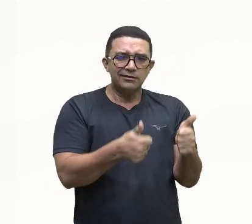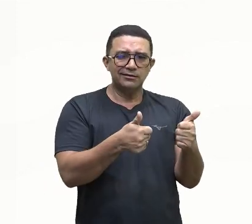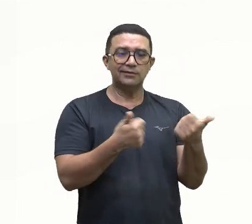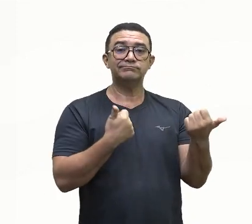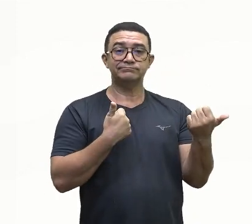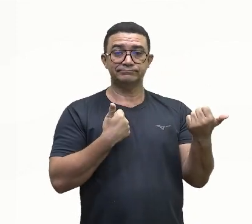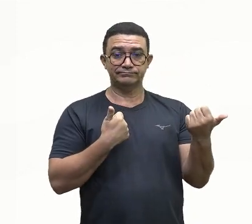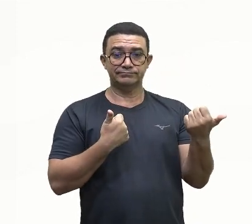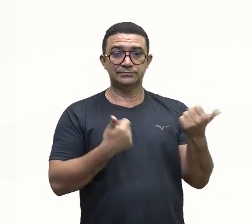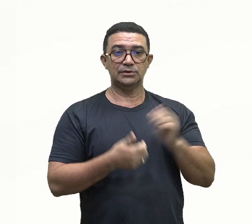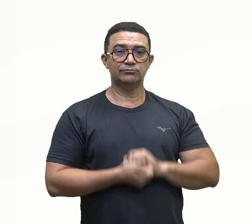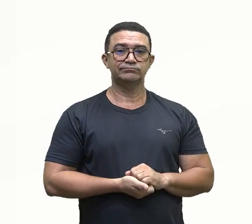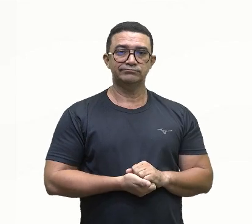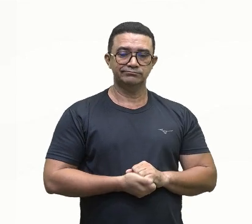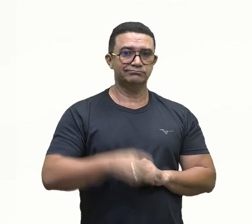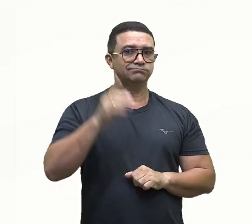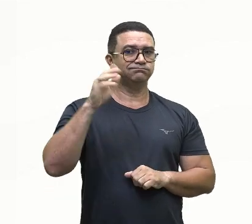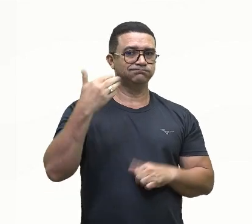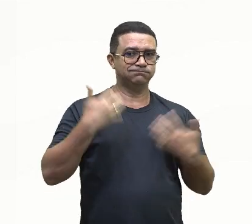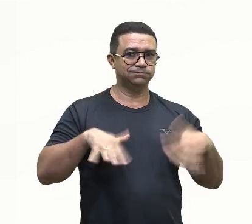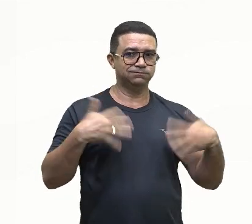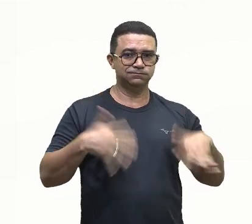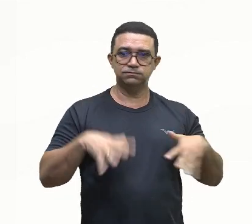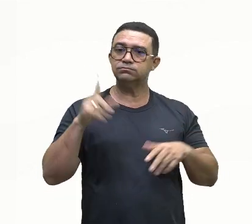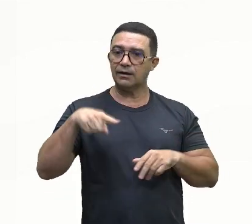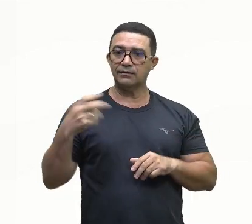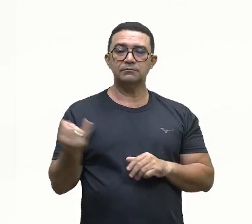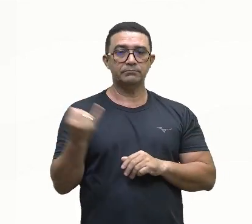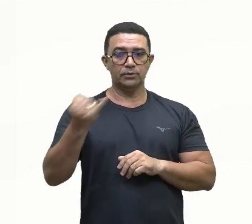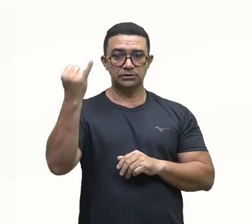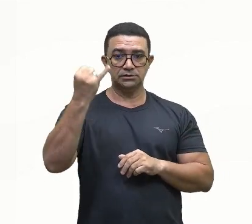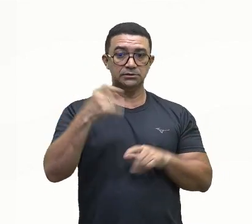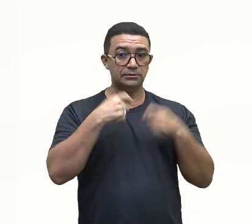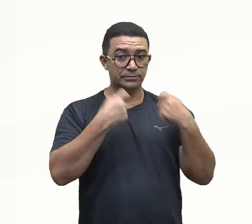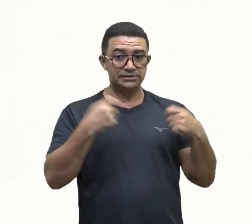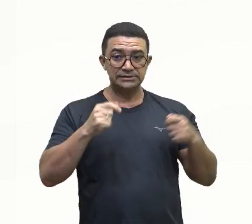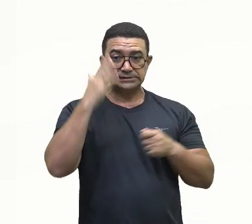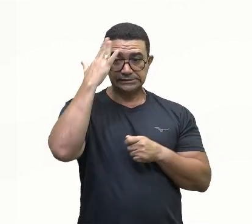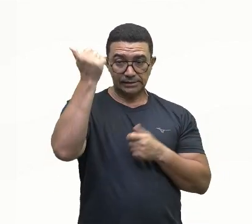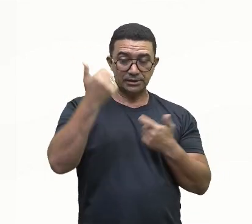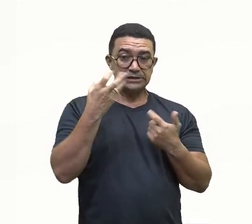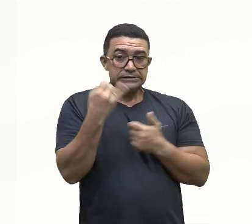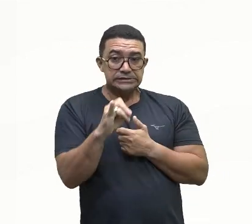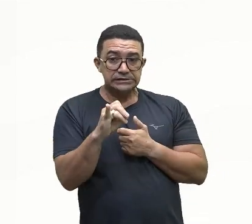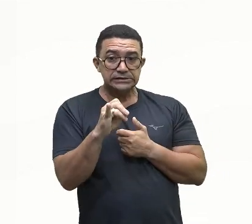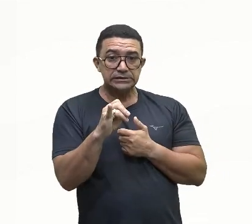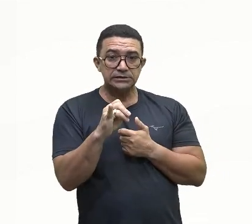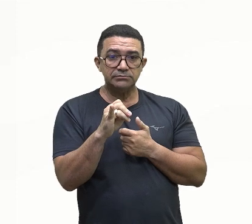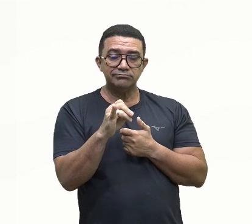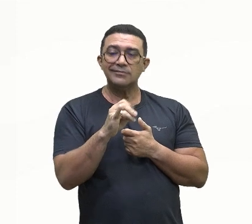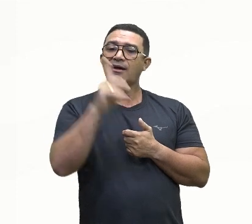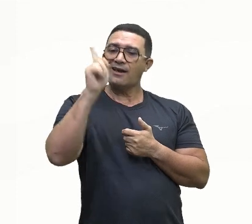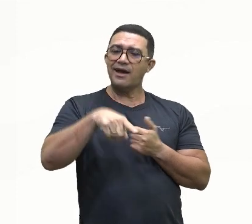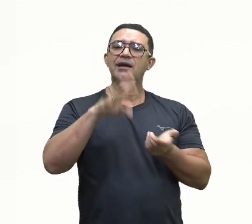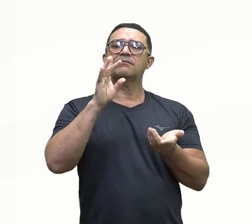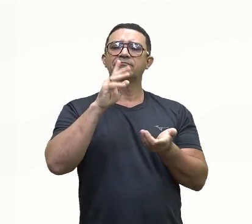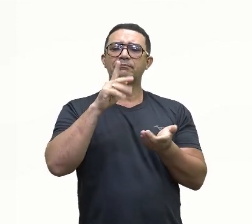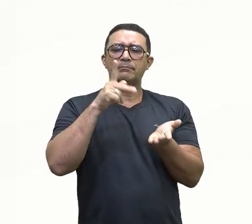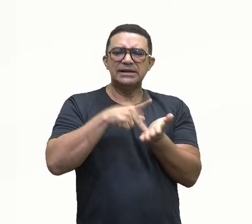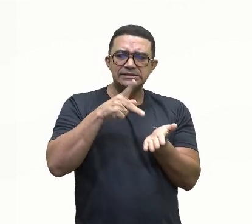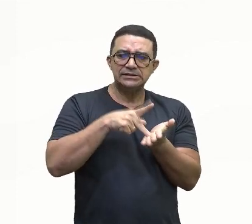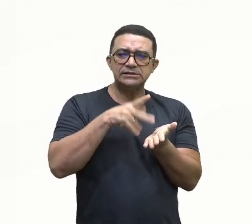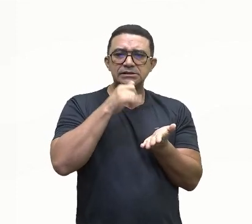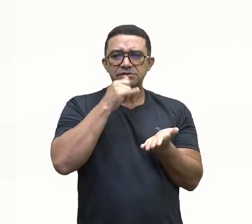aqui ó, isso aqui é extremamente importante. Você tem que analisar se aquilo realmente vai ser preciso e se vai